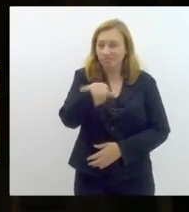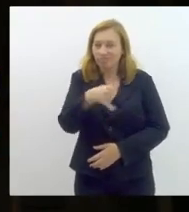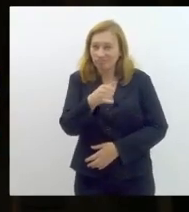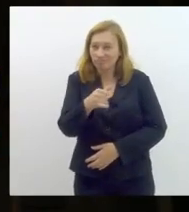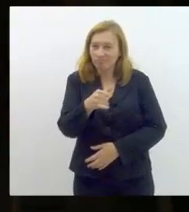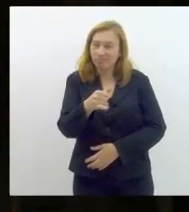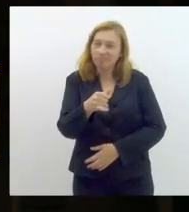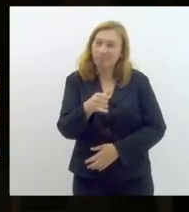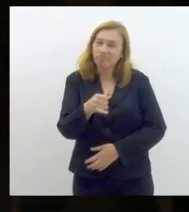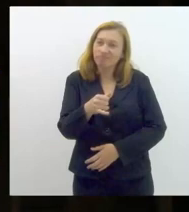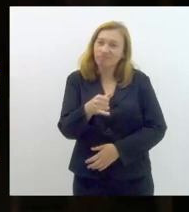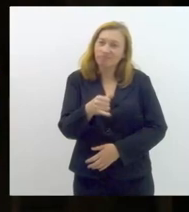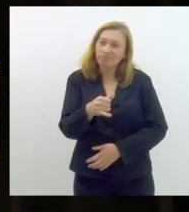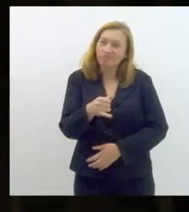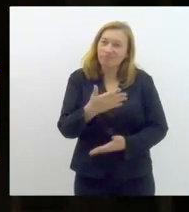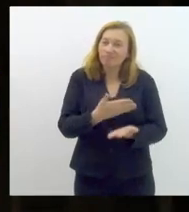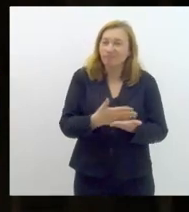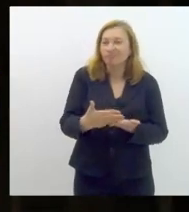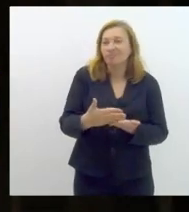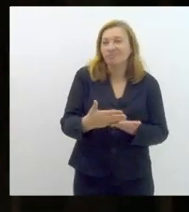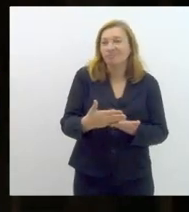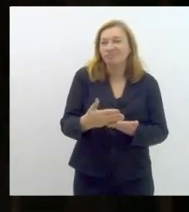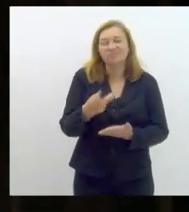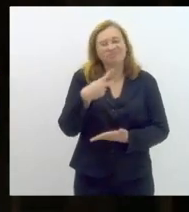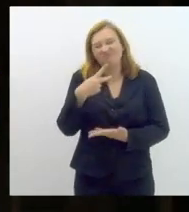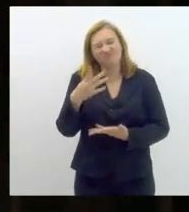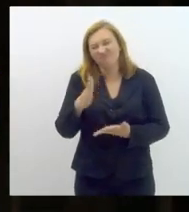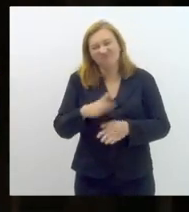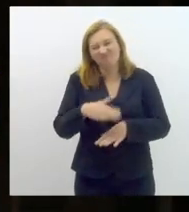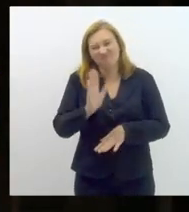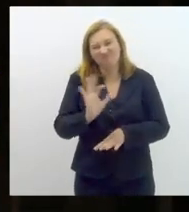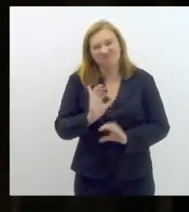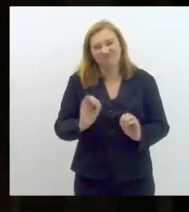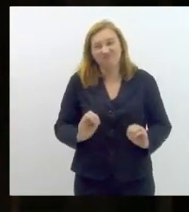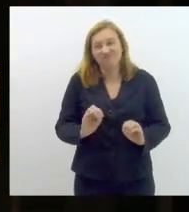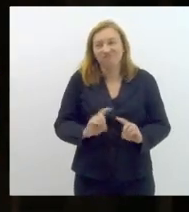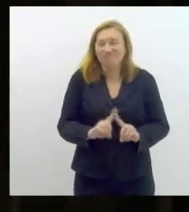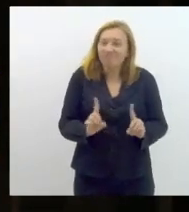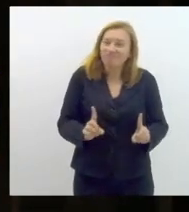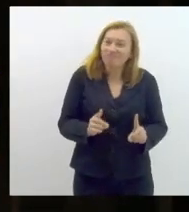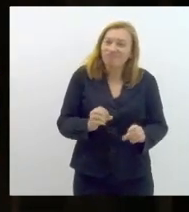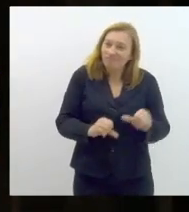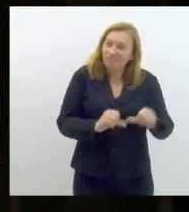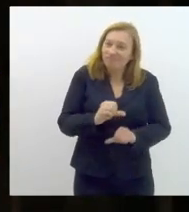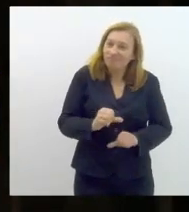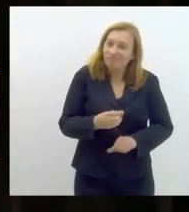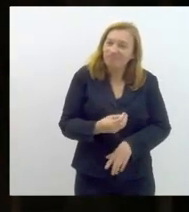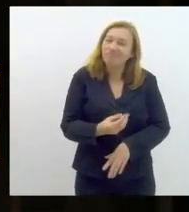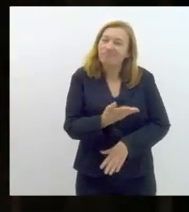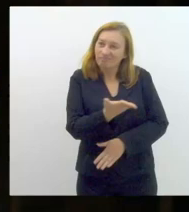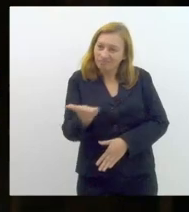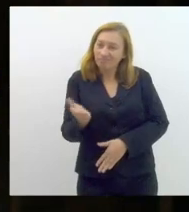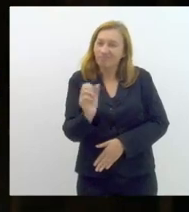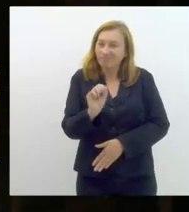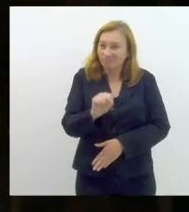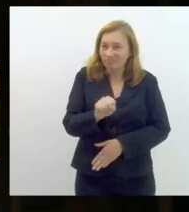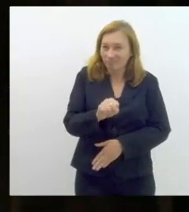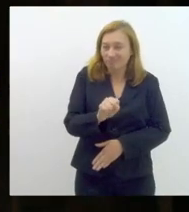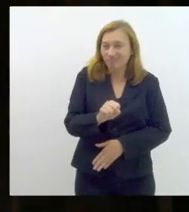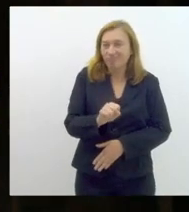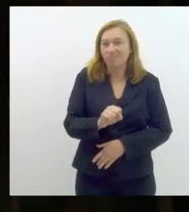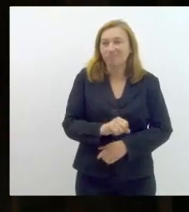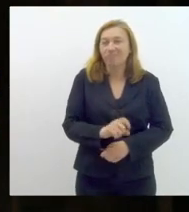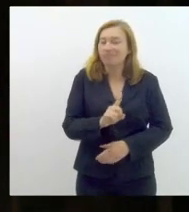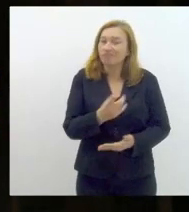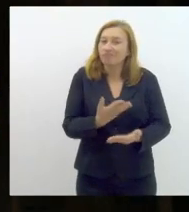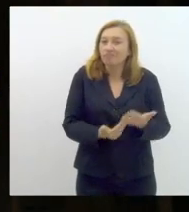gente, está só começando. Não vou dar spoiler. Não posso dar spoiler, mas olha, vai mudar a vida de vocês. E só para, né,